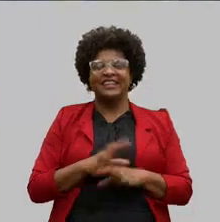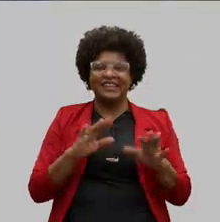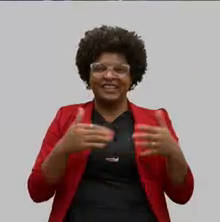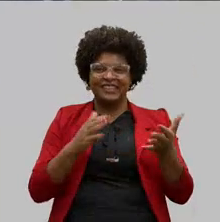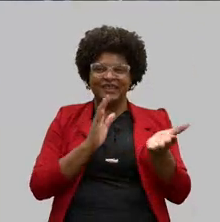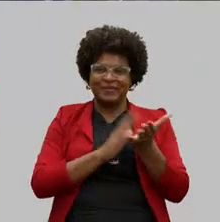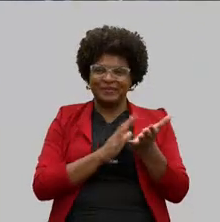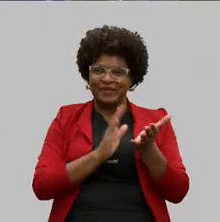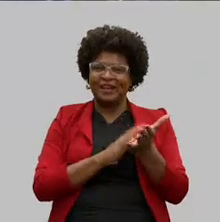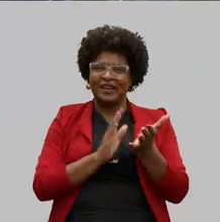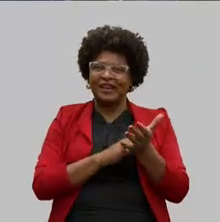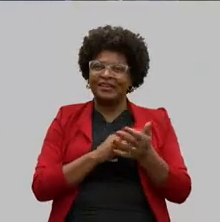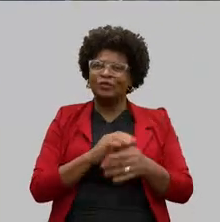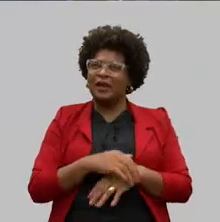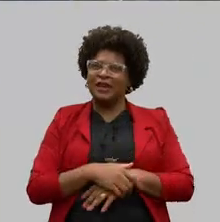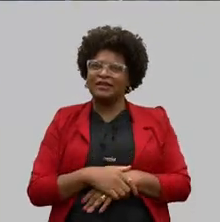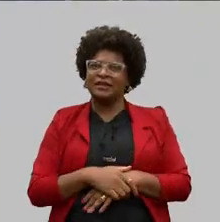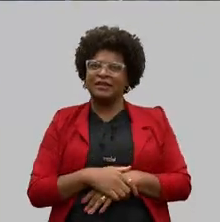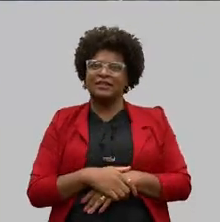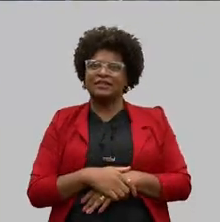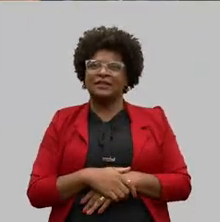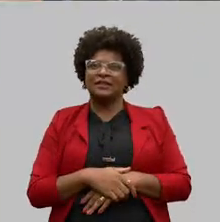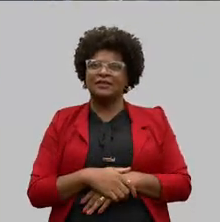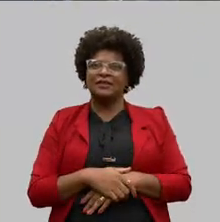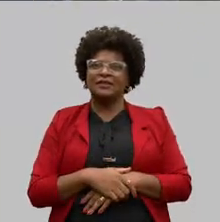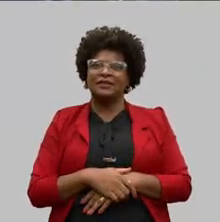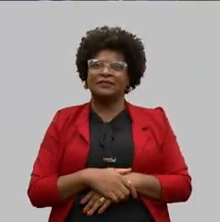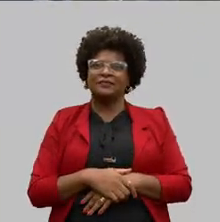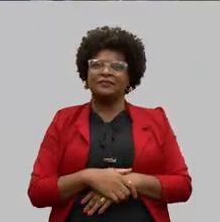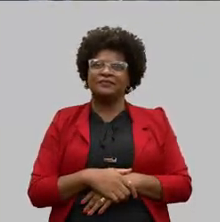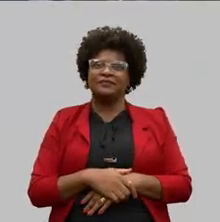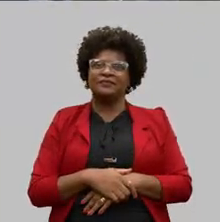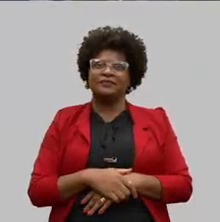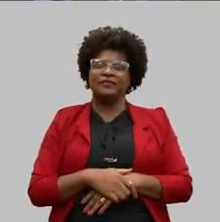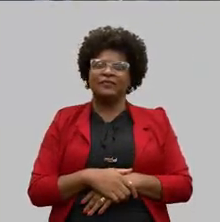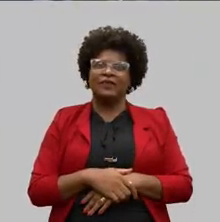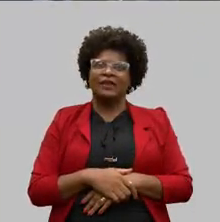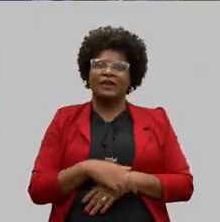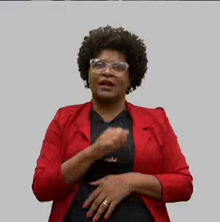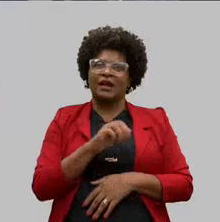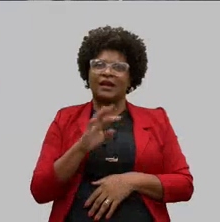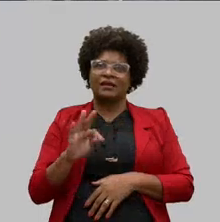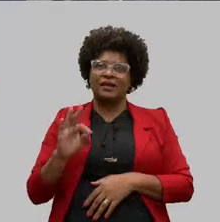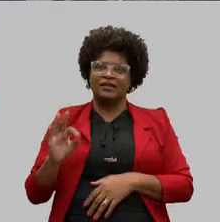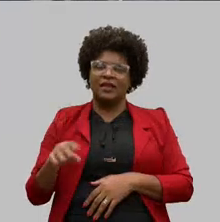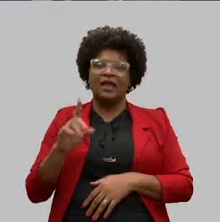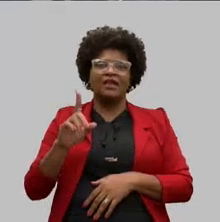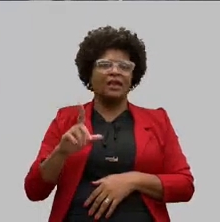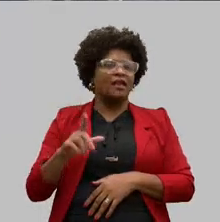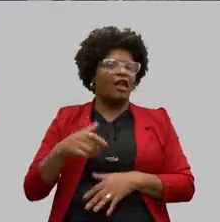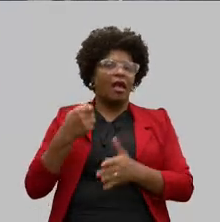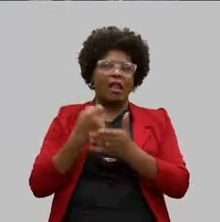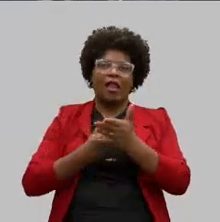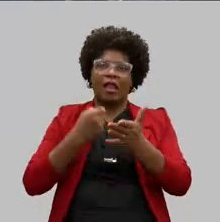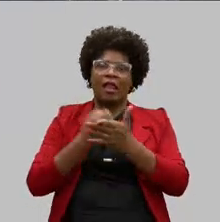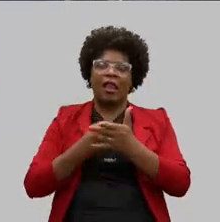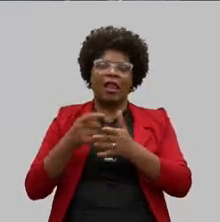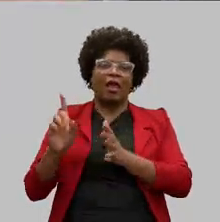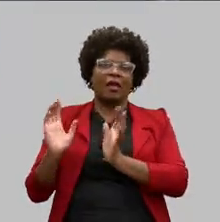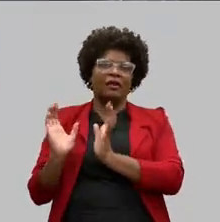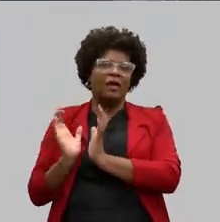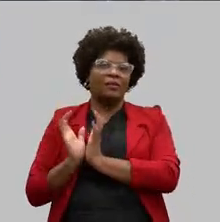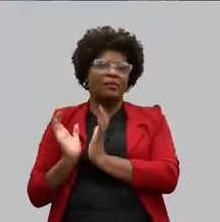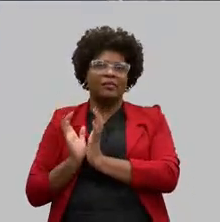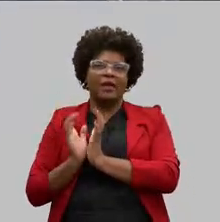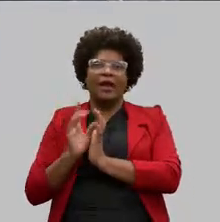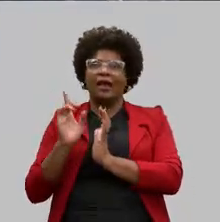pela audiência pública a Maria Teresa né a TT essa guerreira da pai essa mulher ela ela é